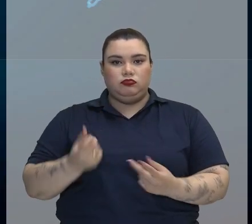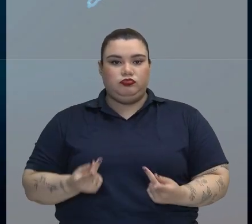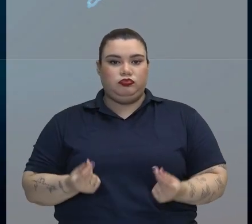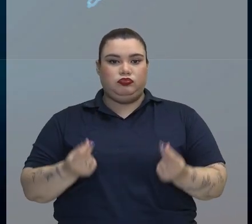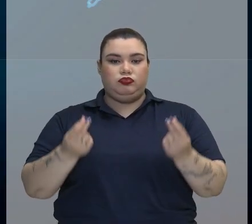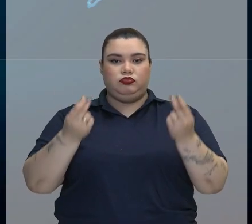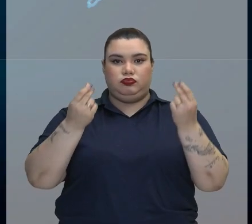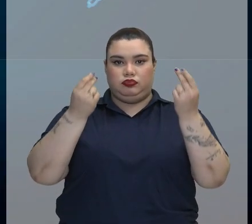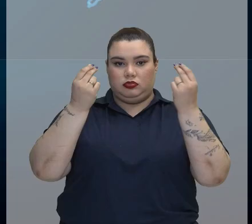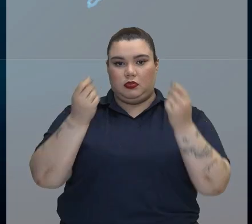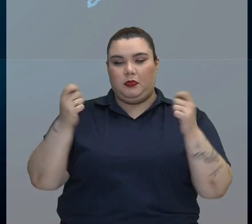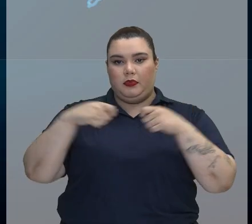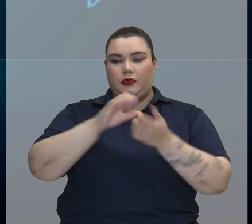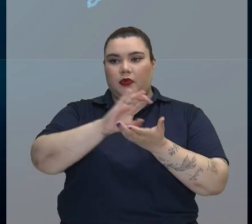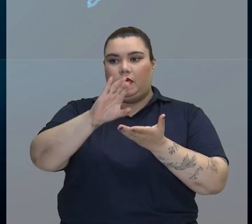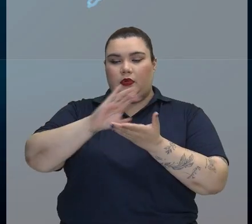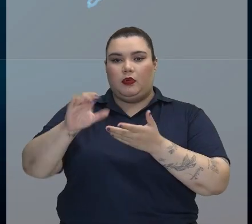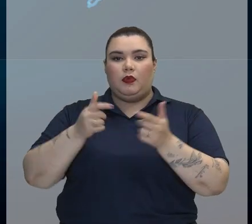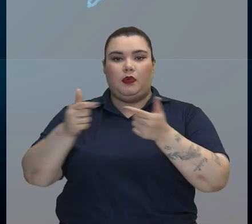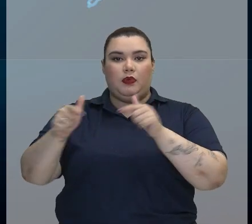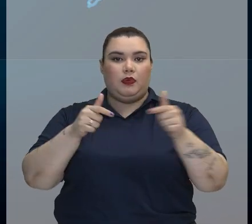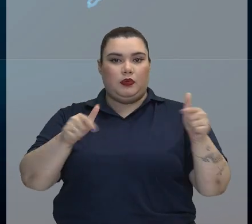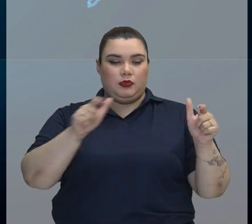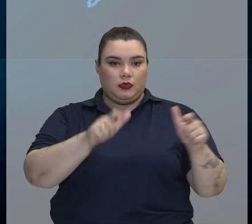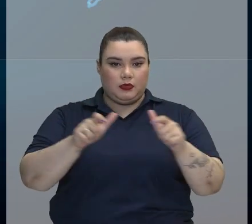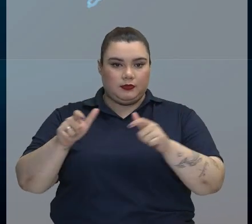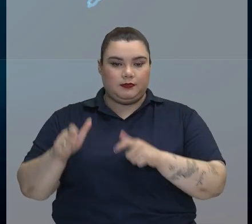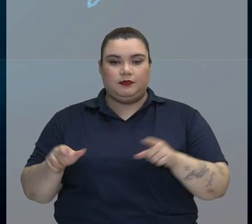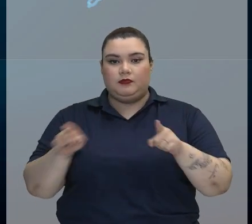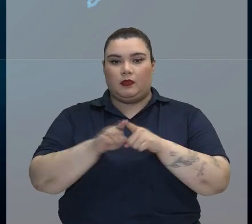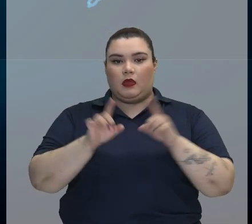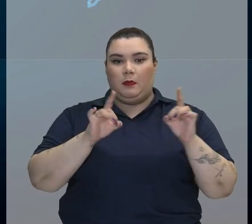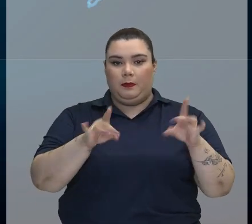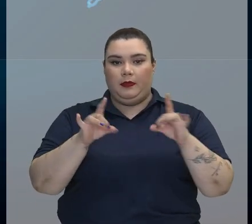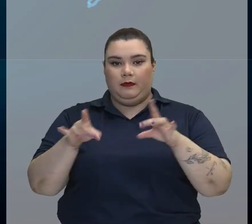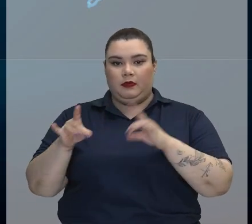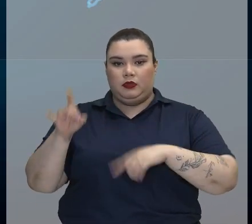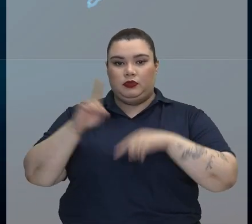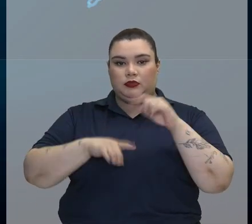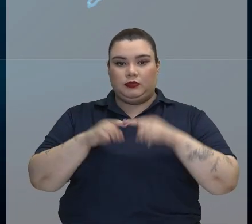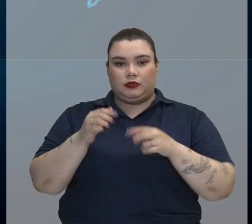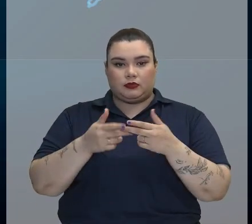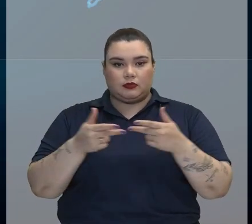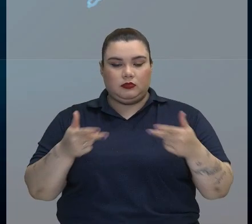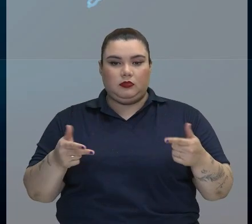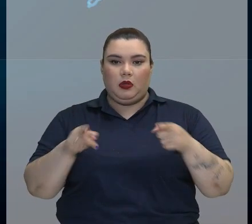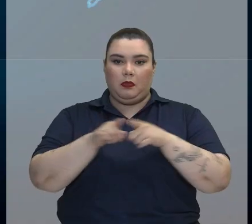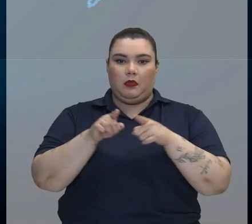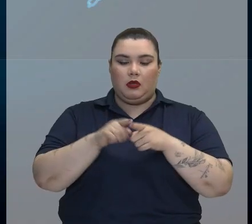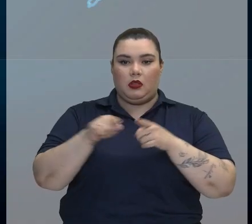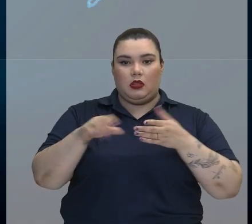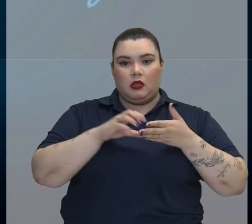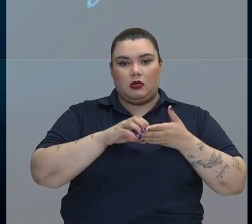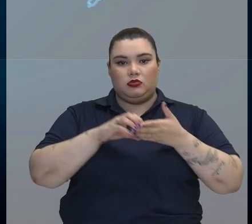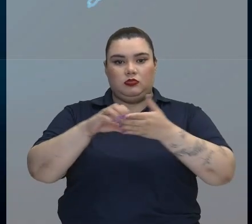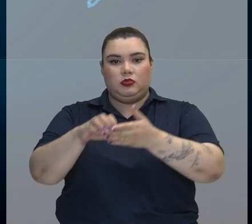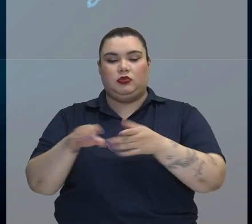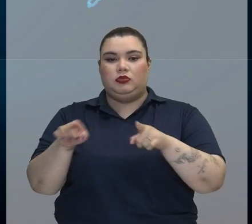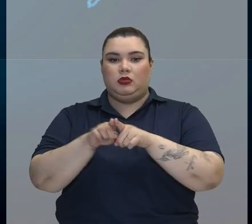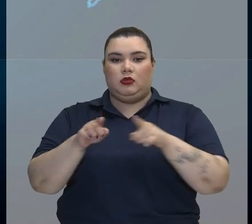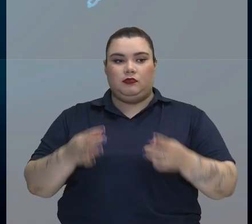poderemos investir em outros lugares, também de mercadorias, porque os meios de transporte também são cada vez